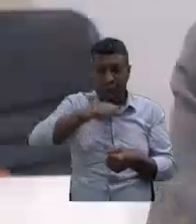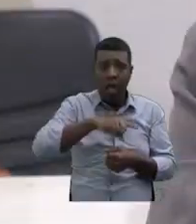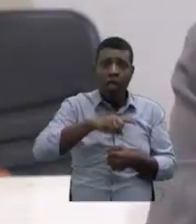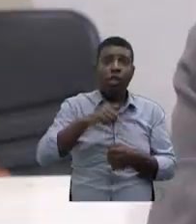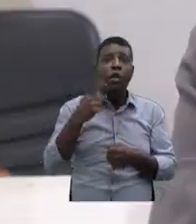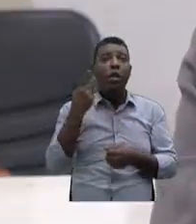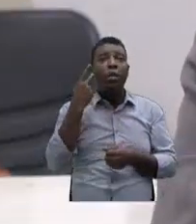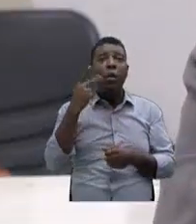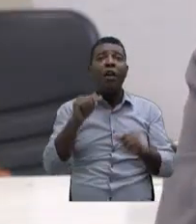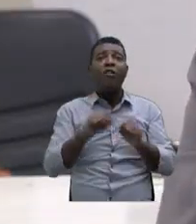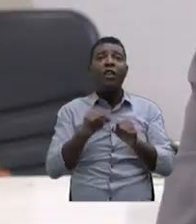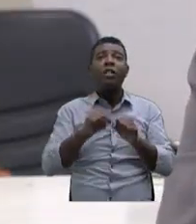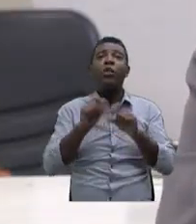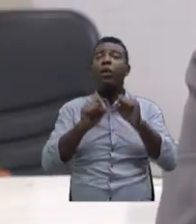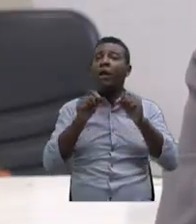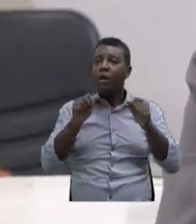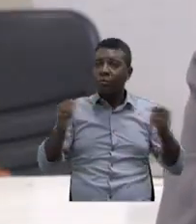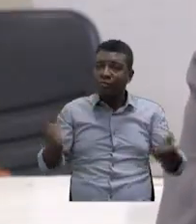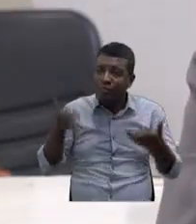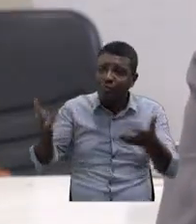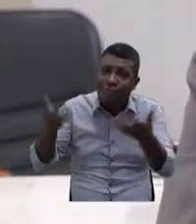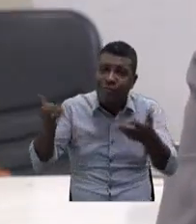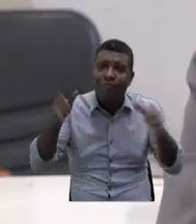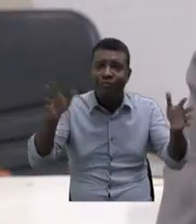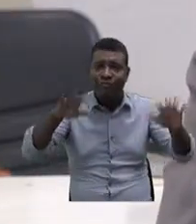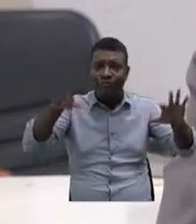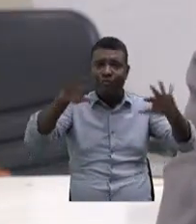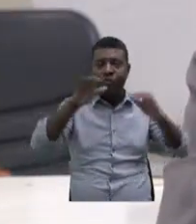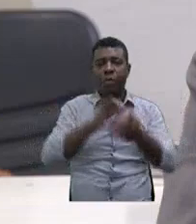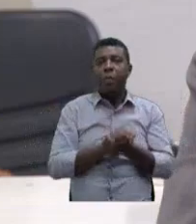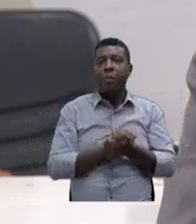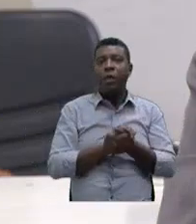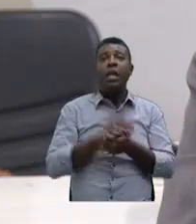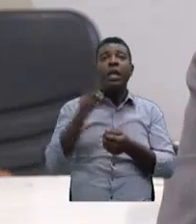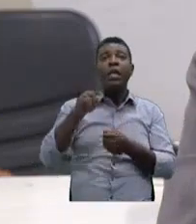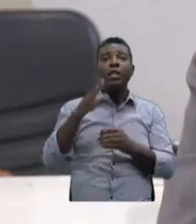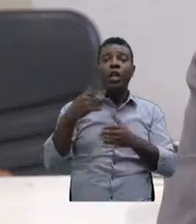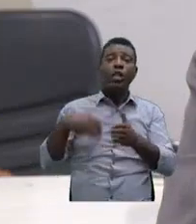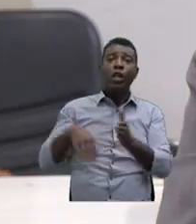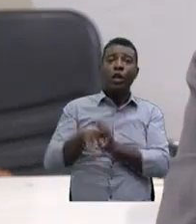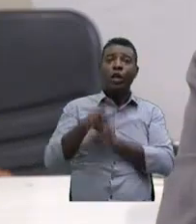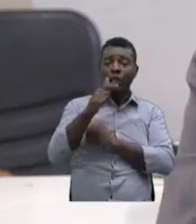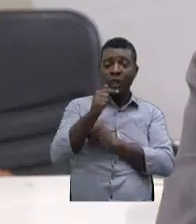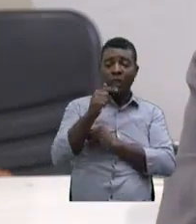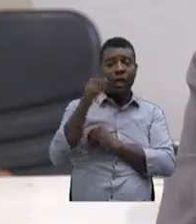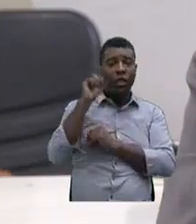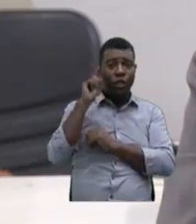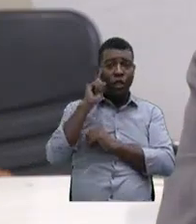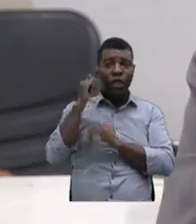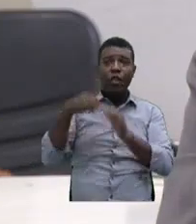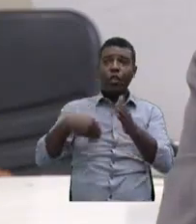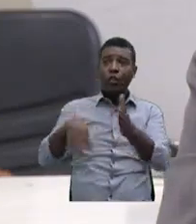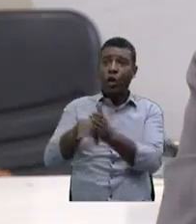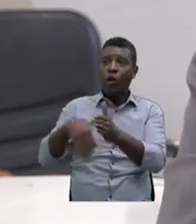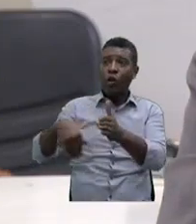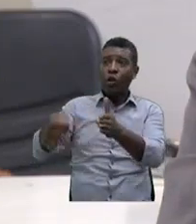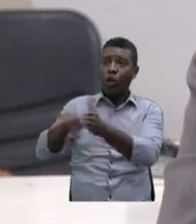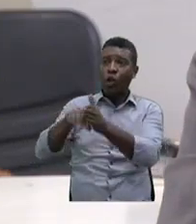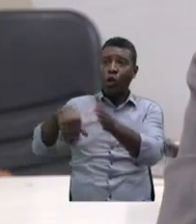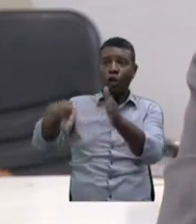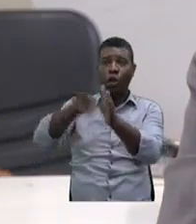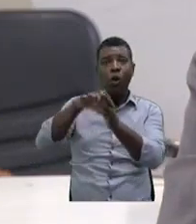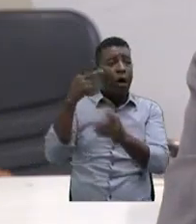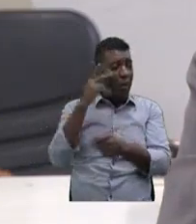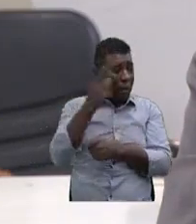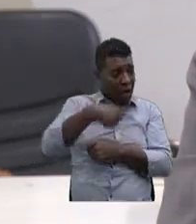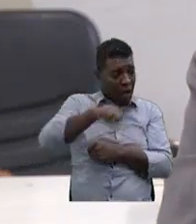faça os planos de ação. Segundo momento, o recurso chegou em vários municípios, são 7 dias o recurso chega. Para nós está chegando, a gente vai abrir os